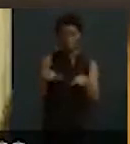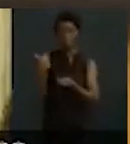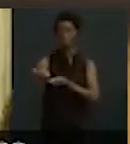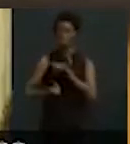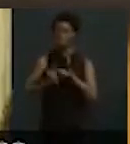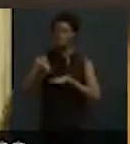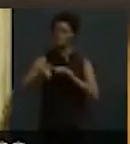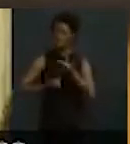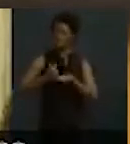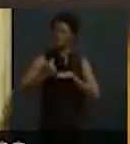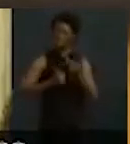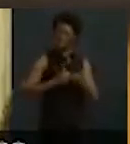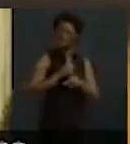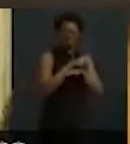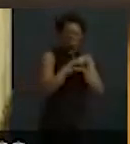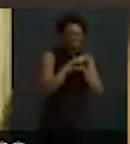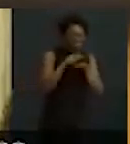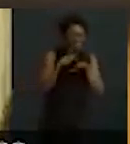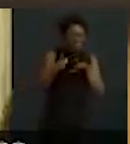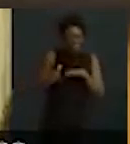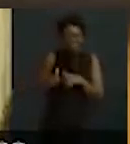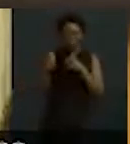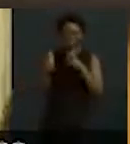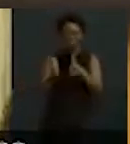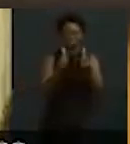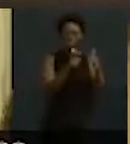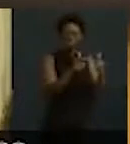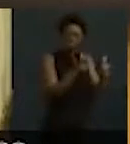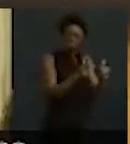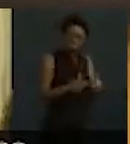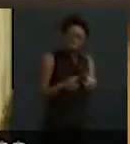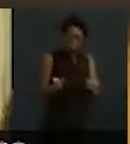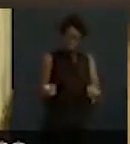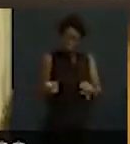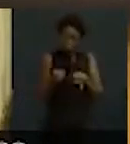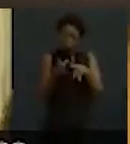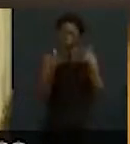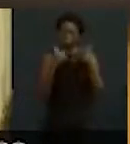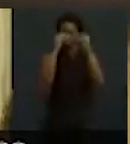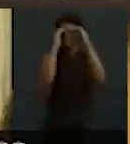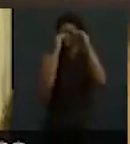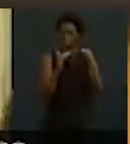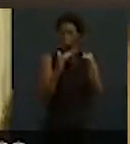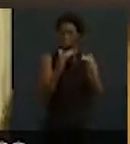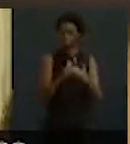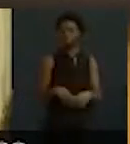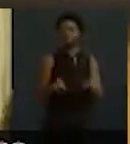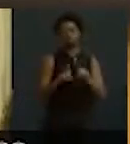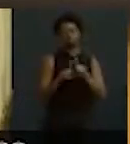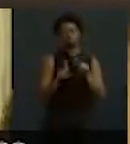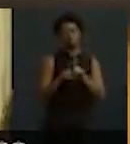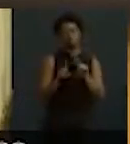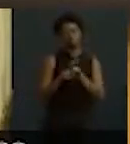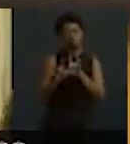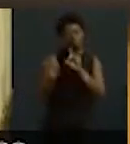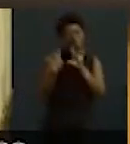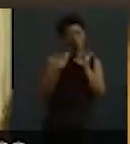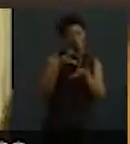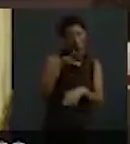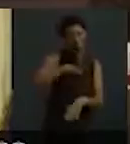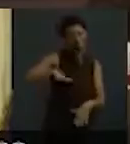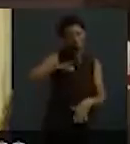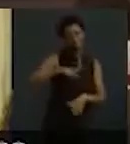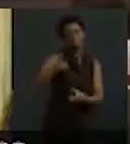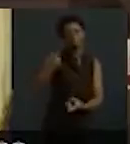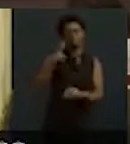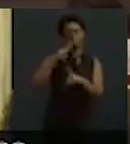de uma dezena de órgãos de execução, tendo amplo destaque junto à vara de execução penal. Promovida